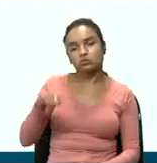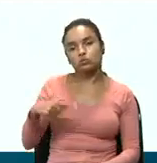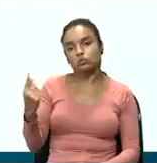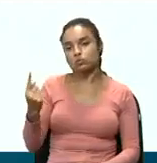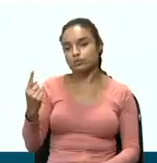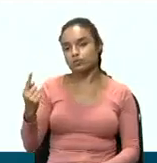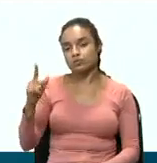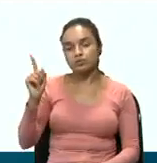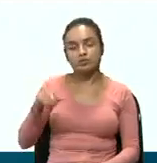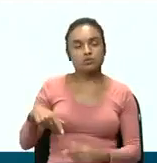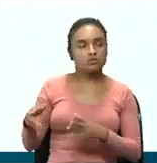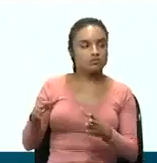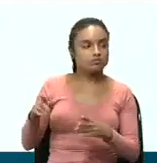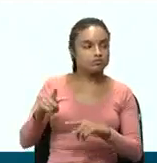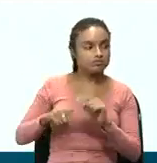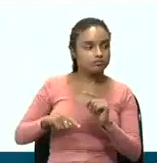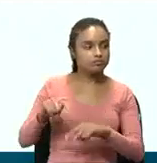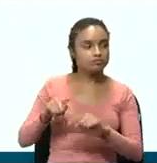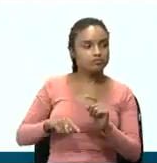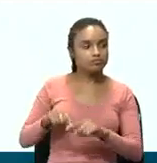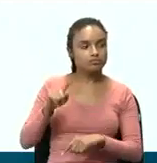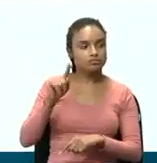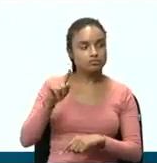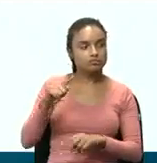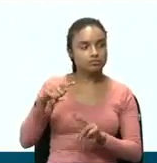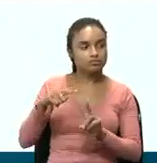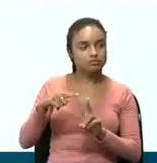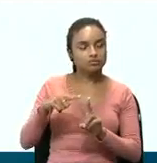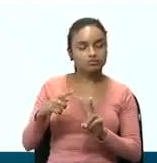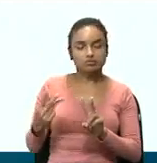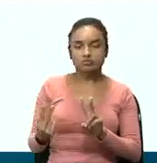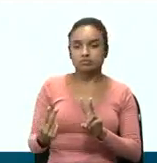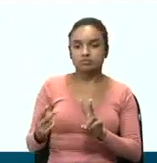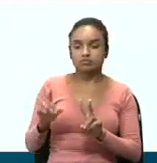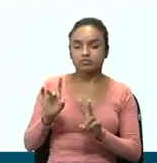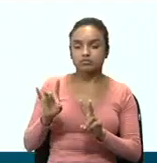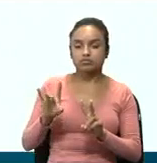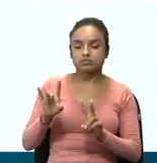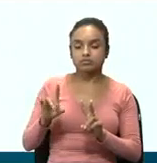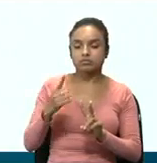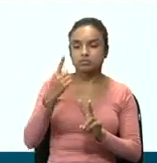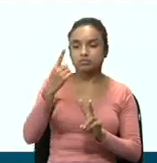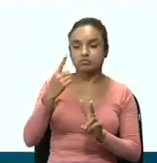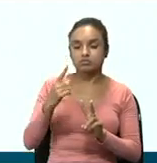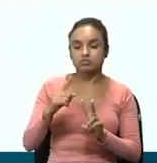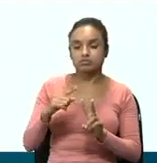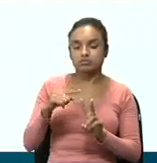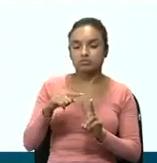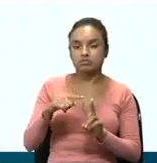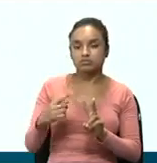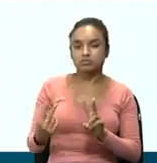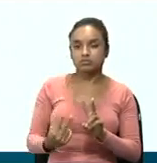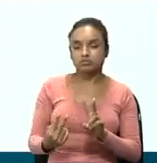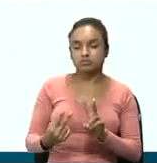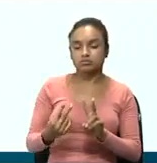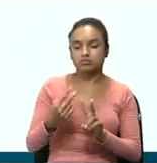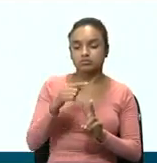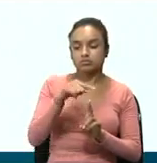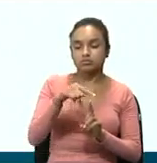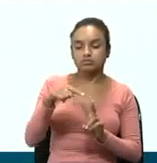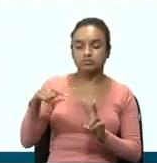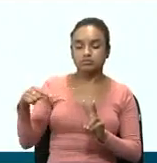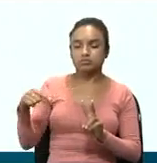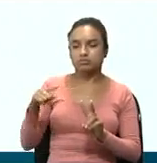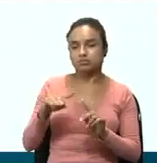de 2, raiz de 2. Eu não vou racionalizar, porque a gente só está trabalhando com um sinal, pensando nesses termos, mas